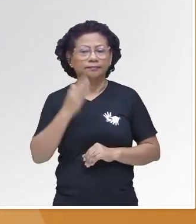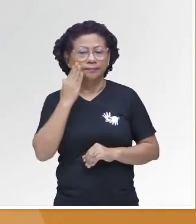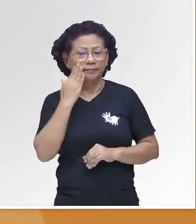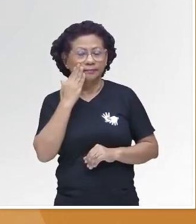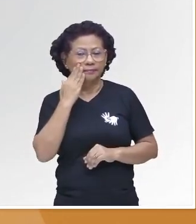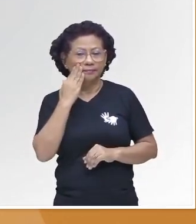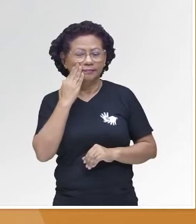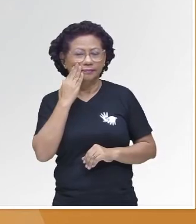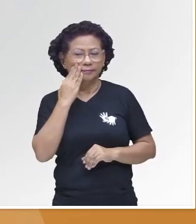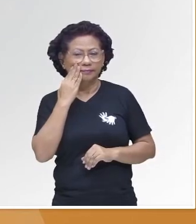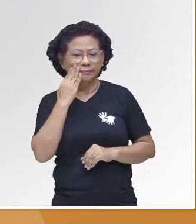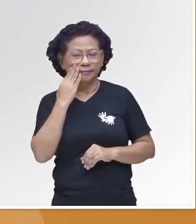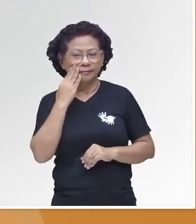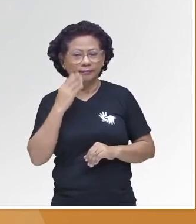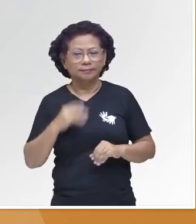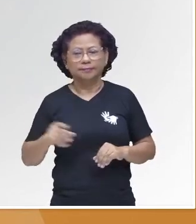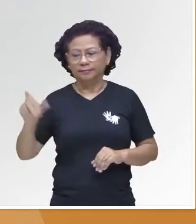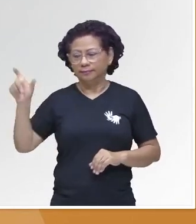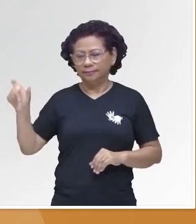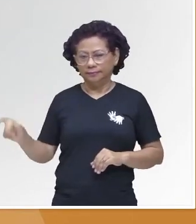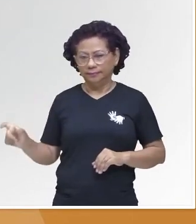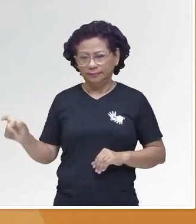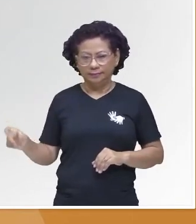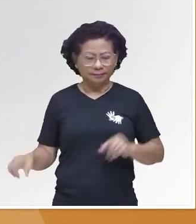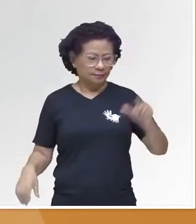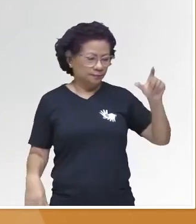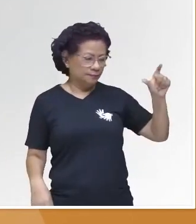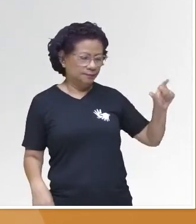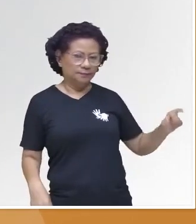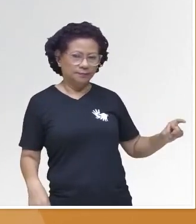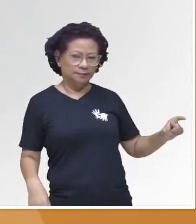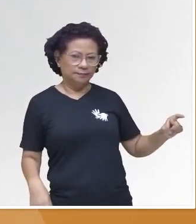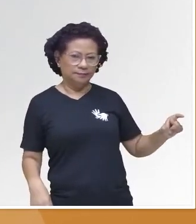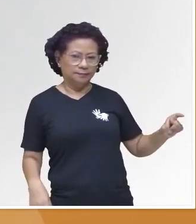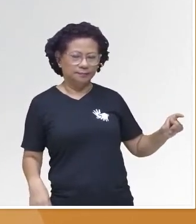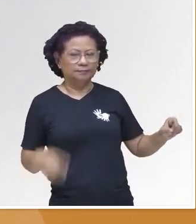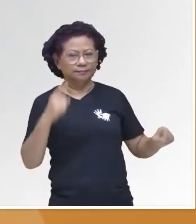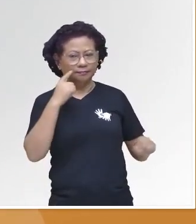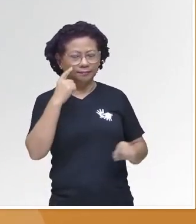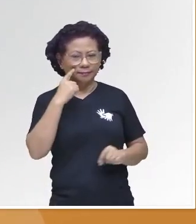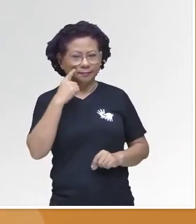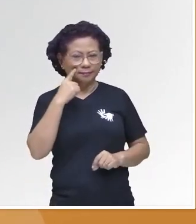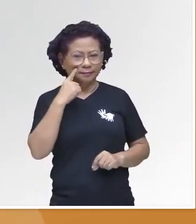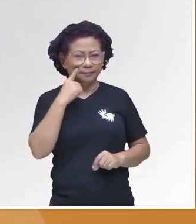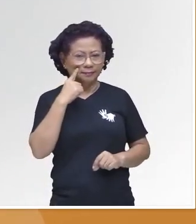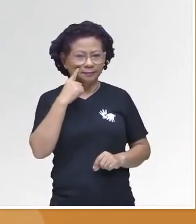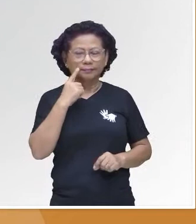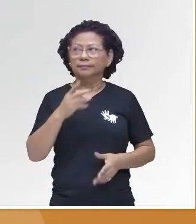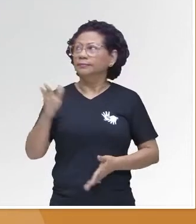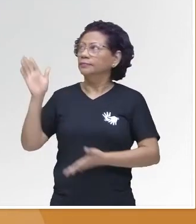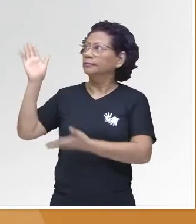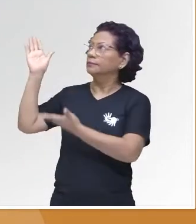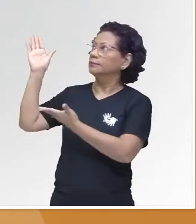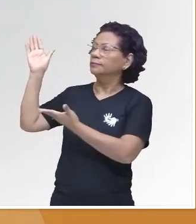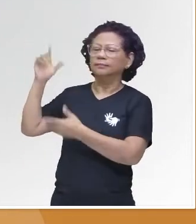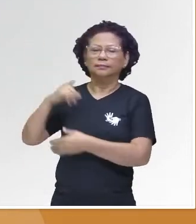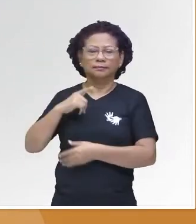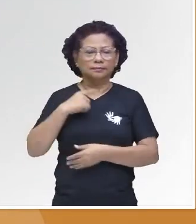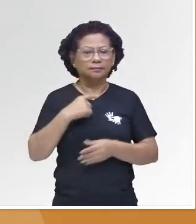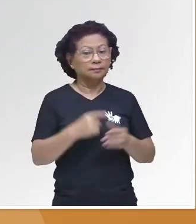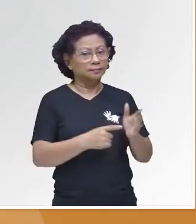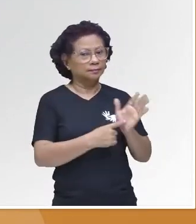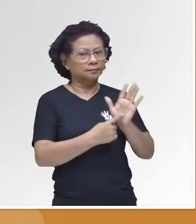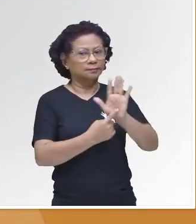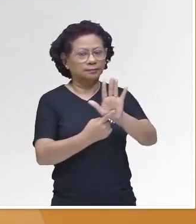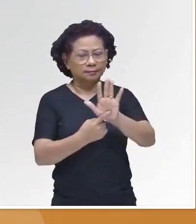ao meu lado, o que nós vamos ter, tá? Aqui deste lado, nós vamos ter uma representação, né, de